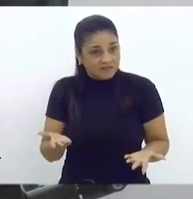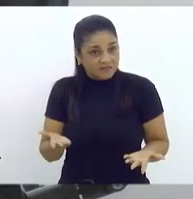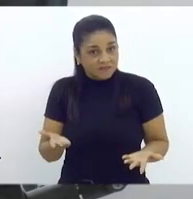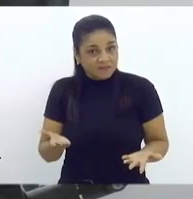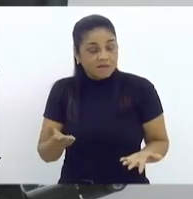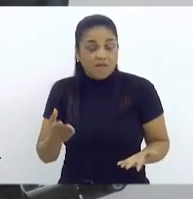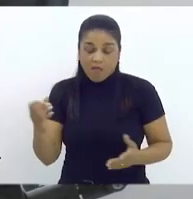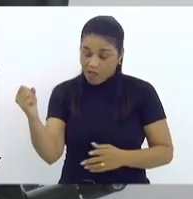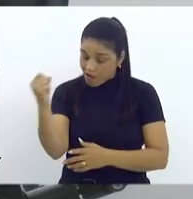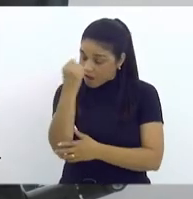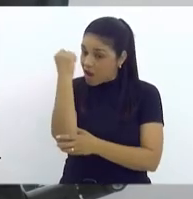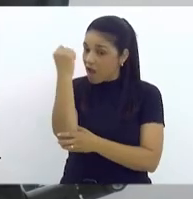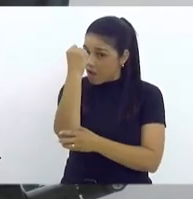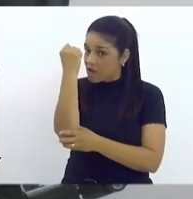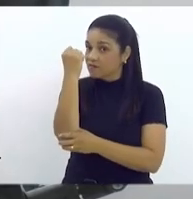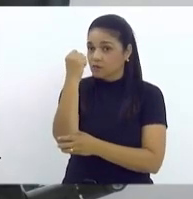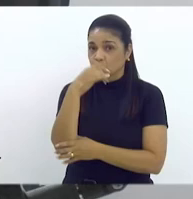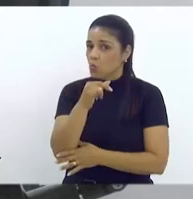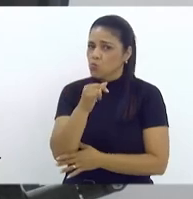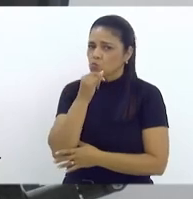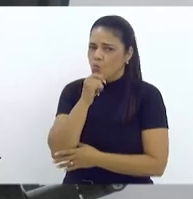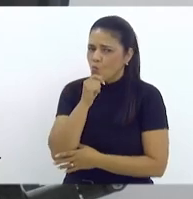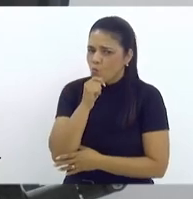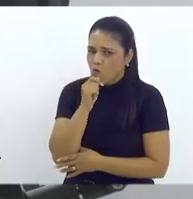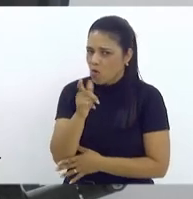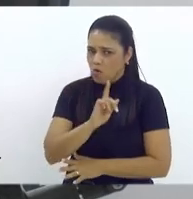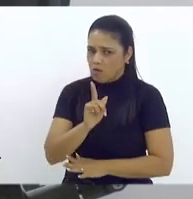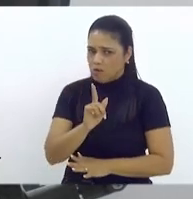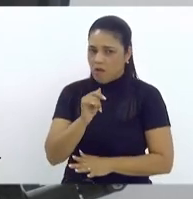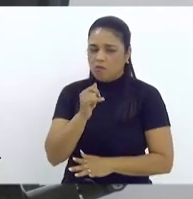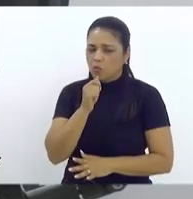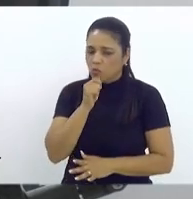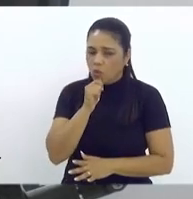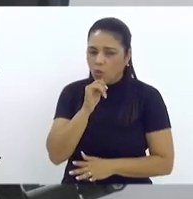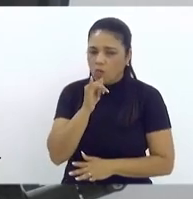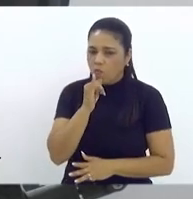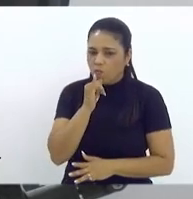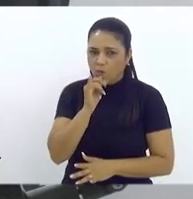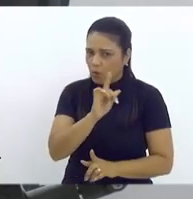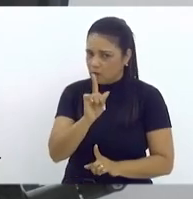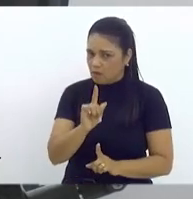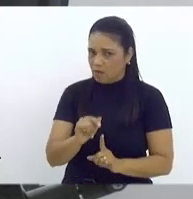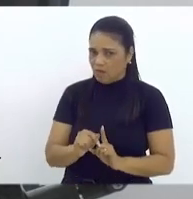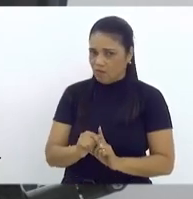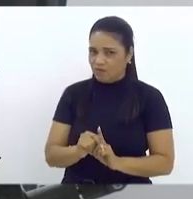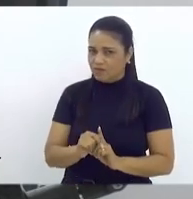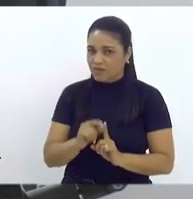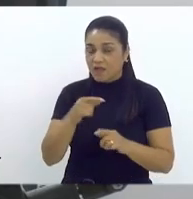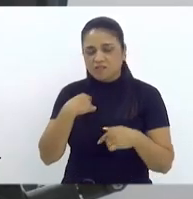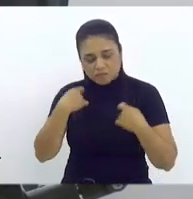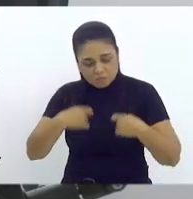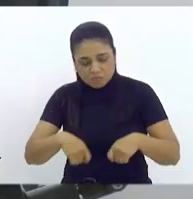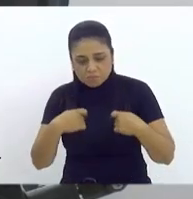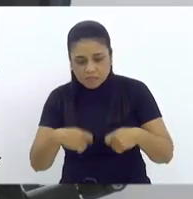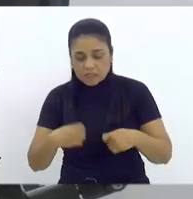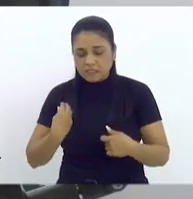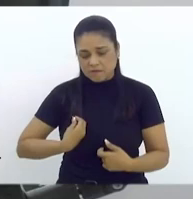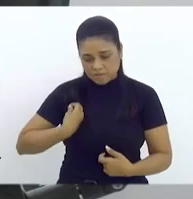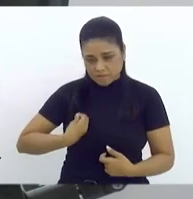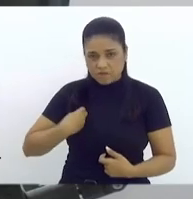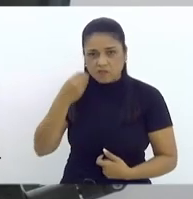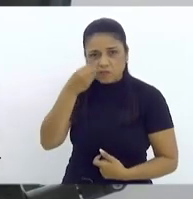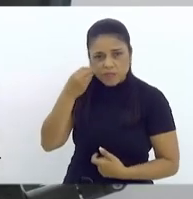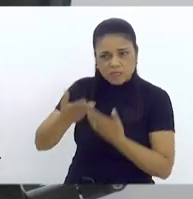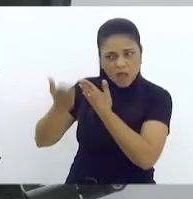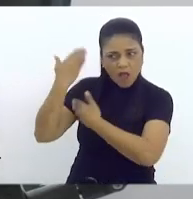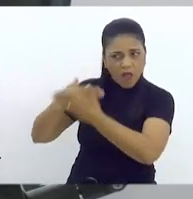É grave, por isso que não é à toa e nem deliberado uma ação contra a agência ou fruto daquilo que a gente já viveu em experiências anteriores em